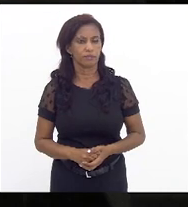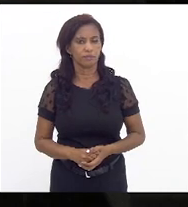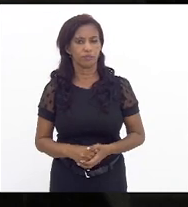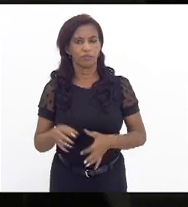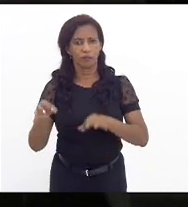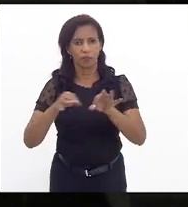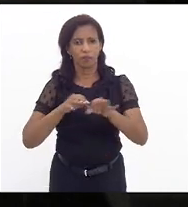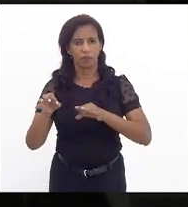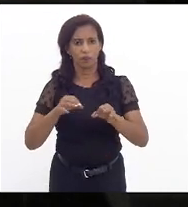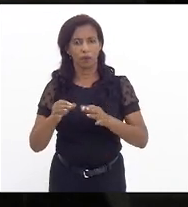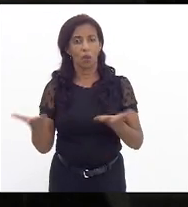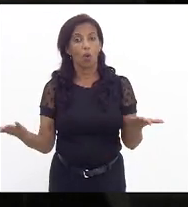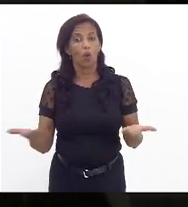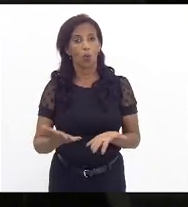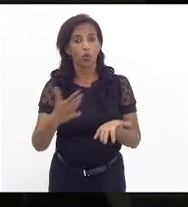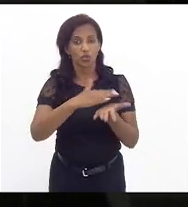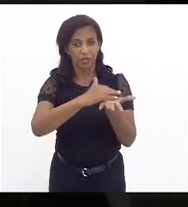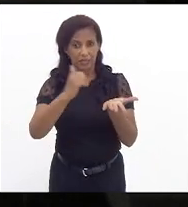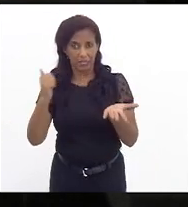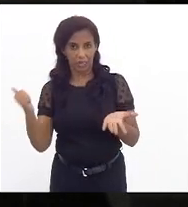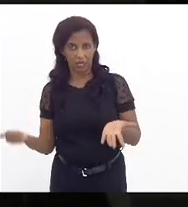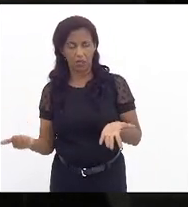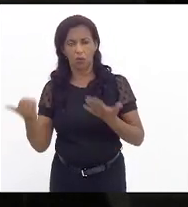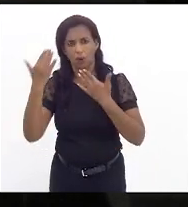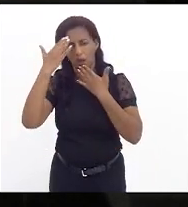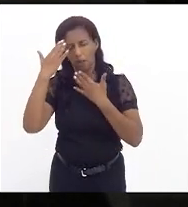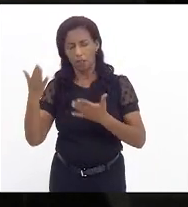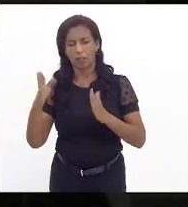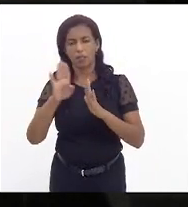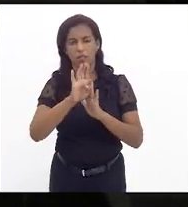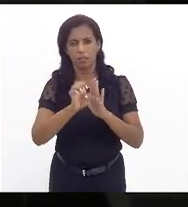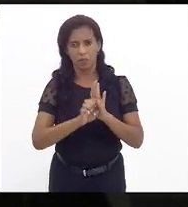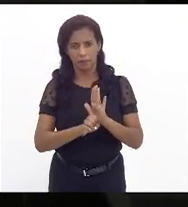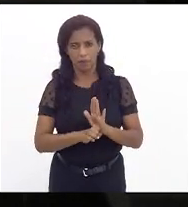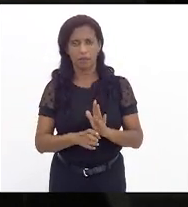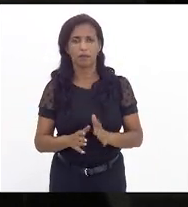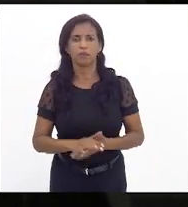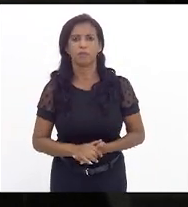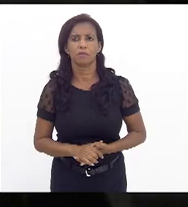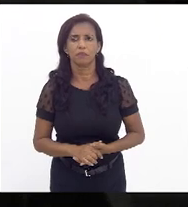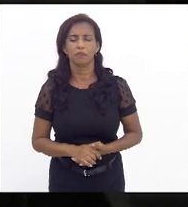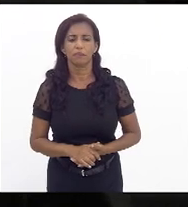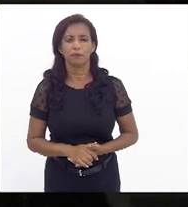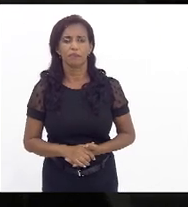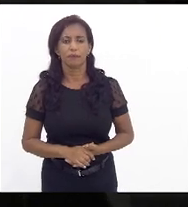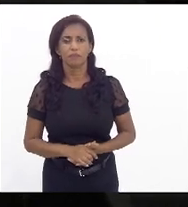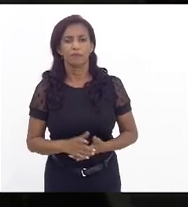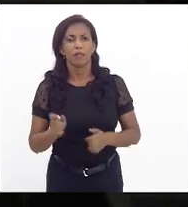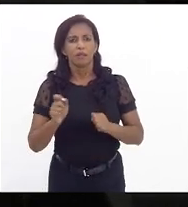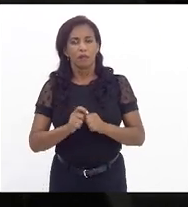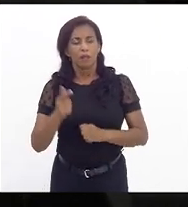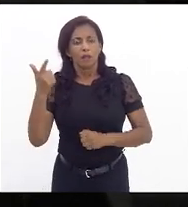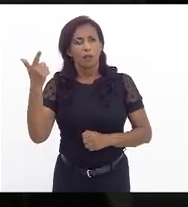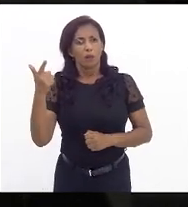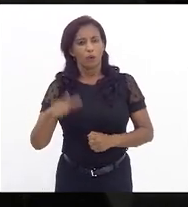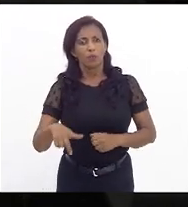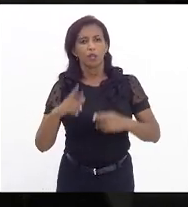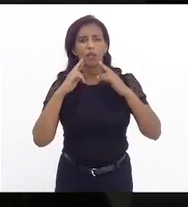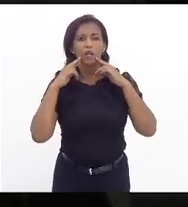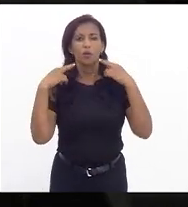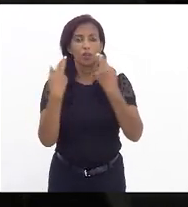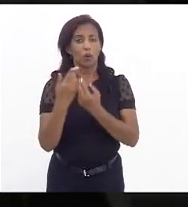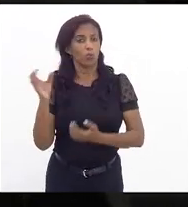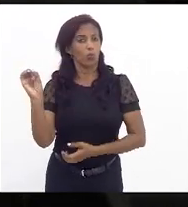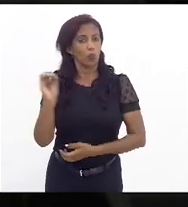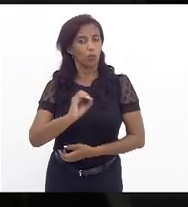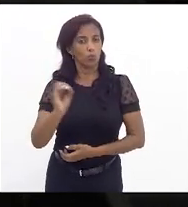o projeto sai hoje porque recebeu algumas emendas, agradeço as emendas que foram apresentadas, faremos uma audiência pública ainda no mês de